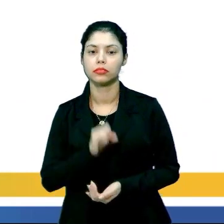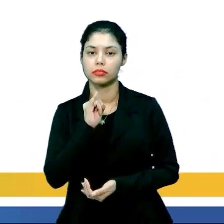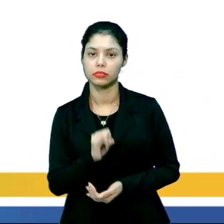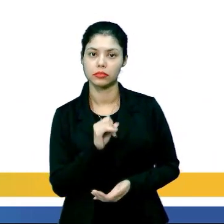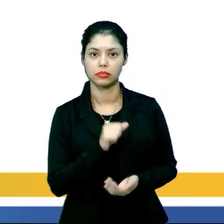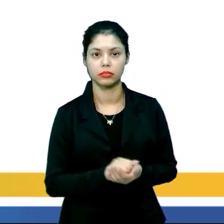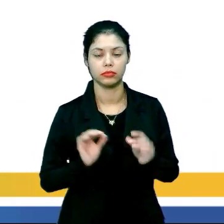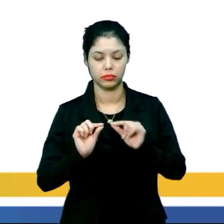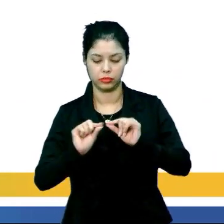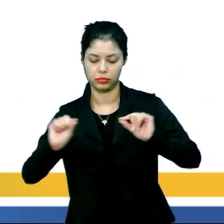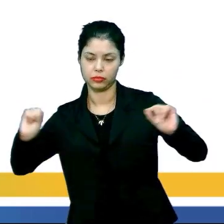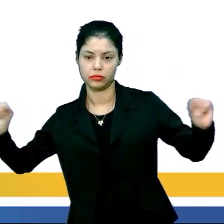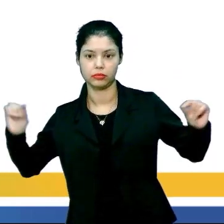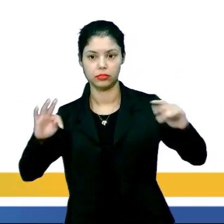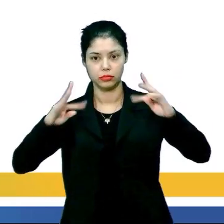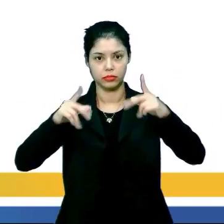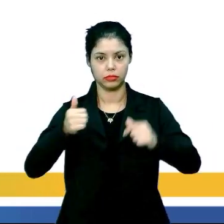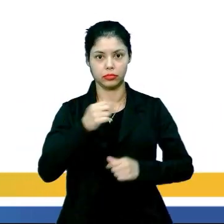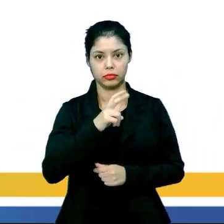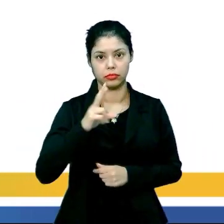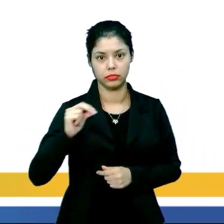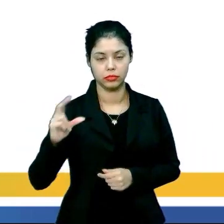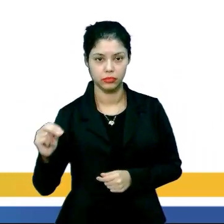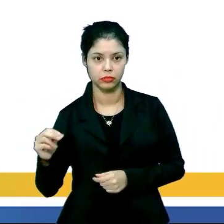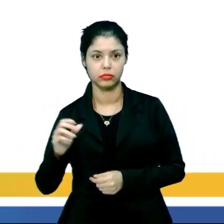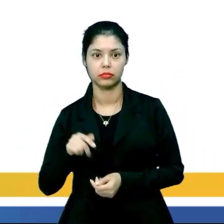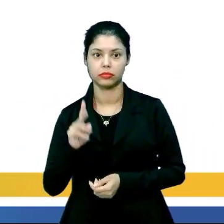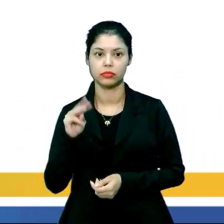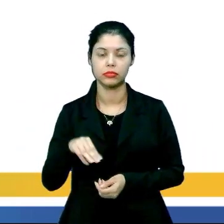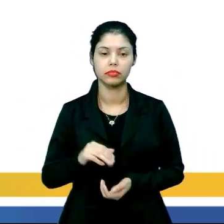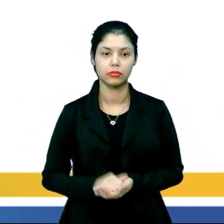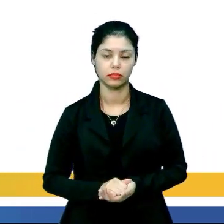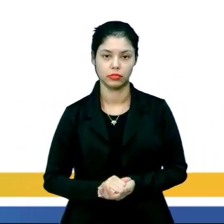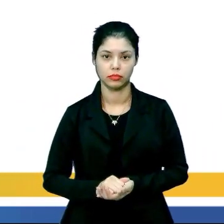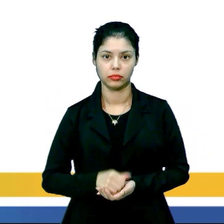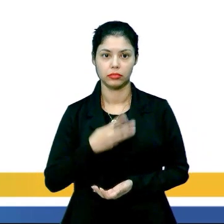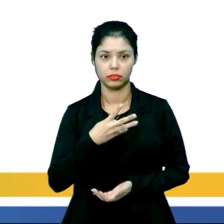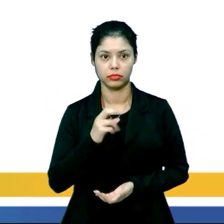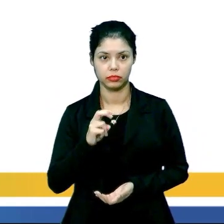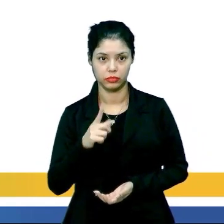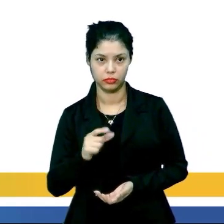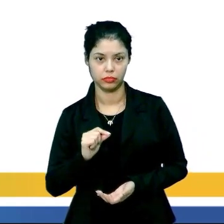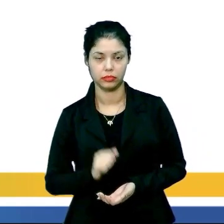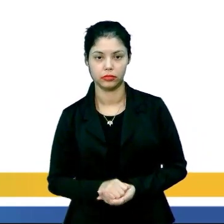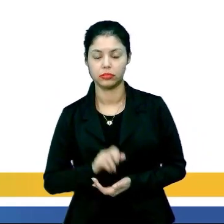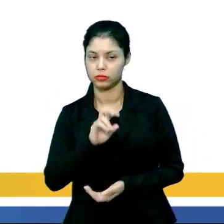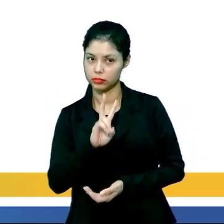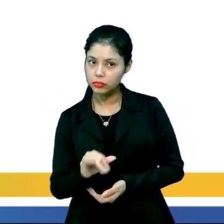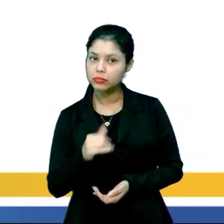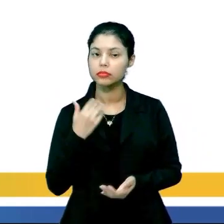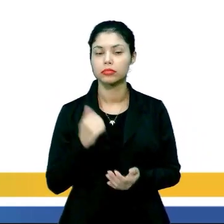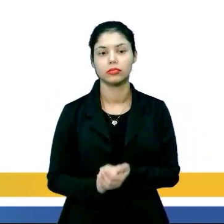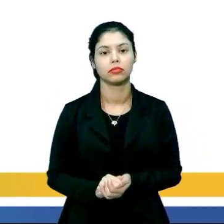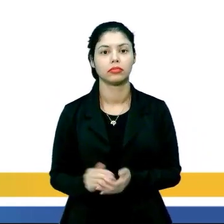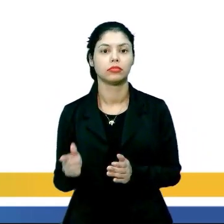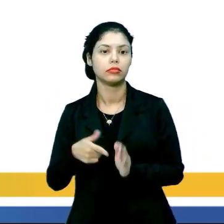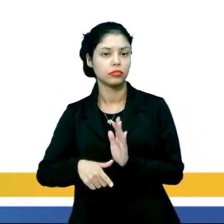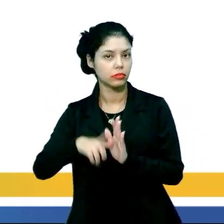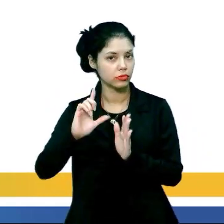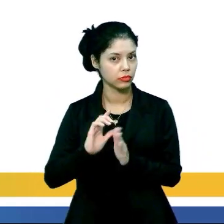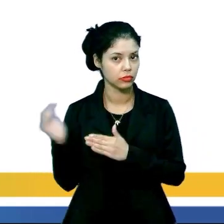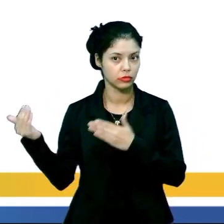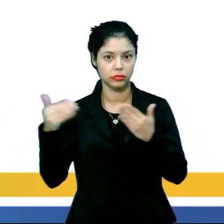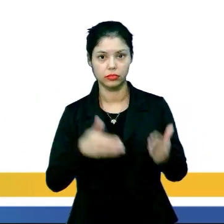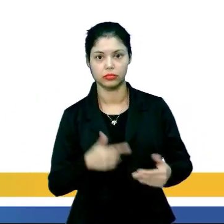a distância total é 500 km, que 420 foi o que ele percorreu antes